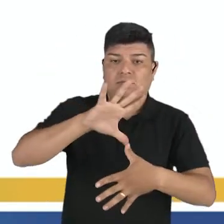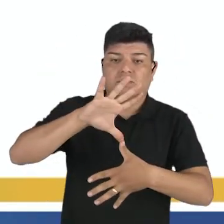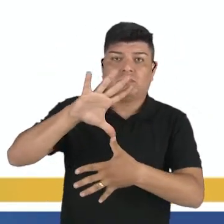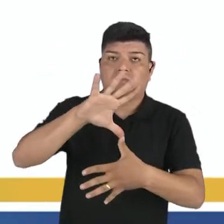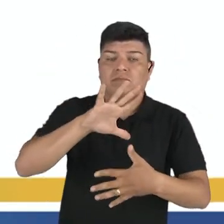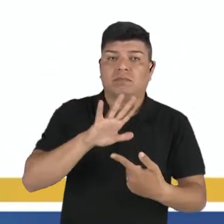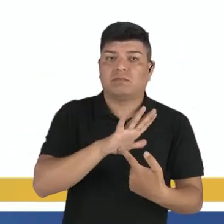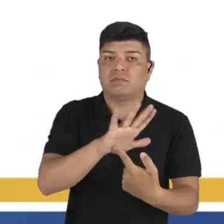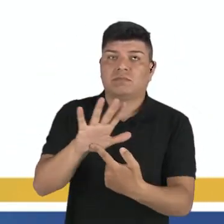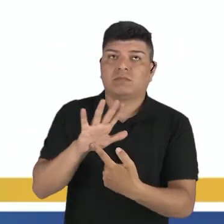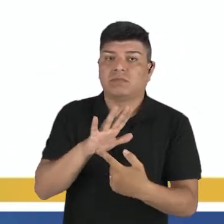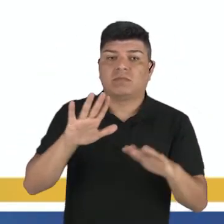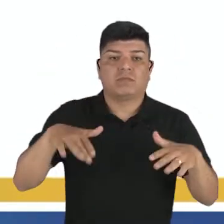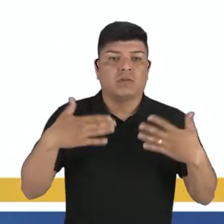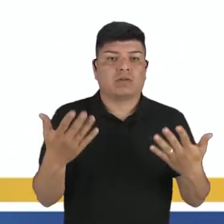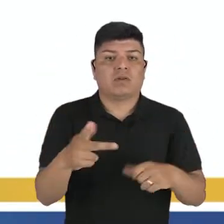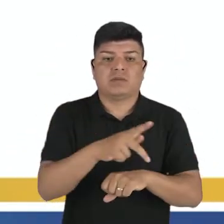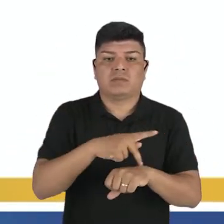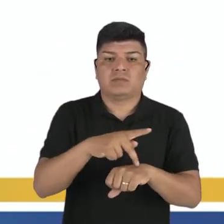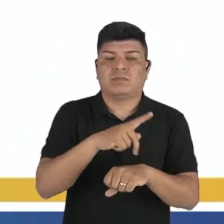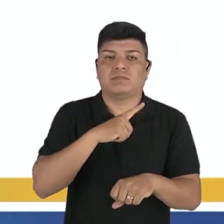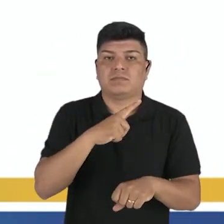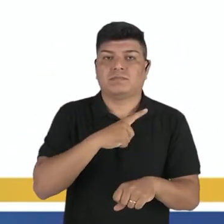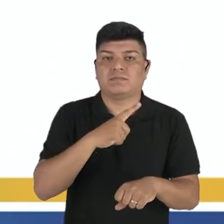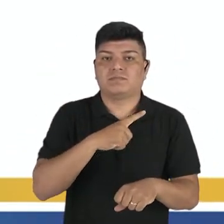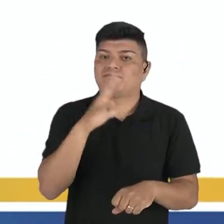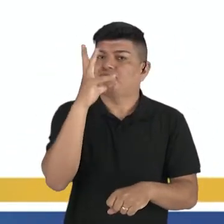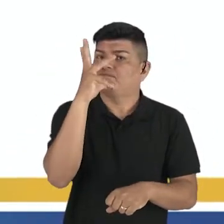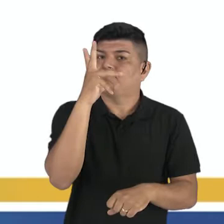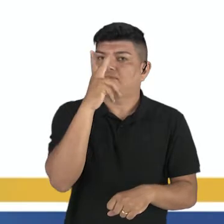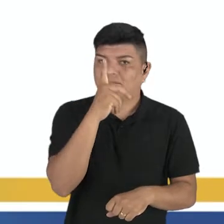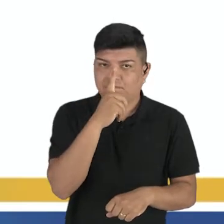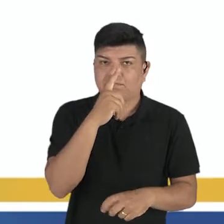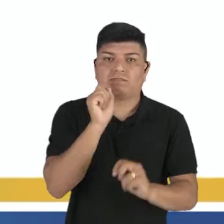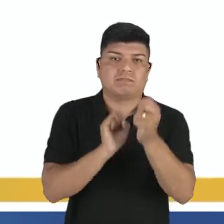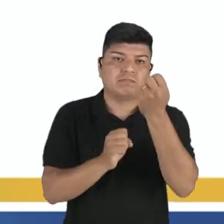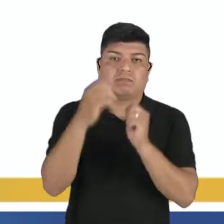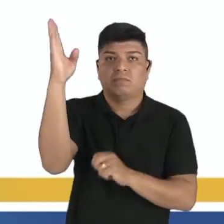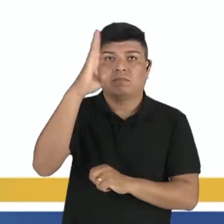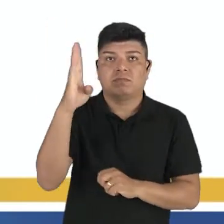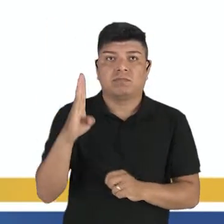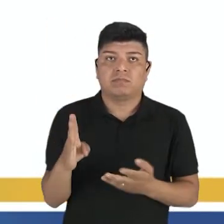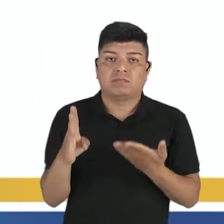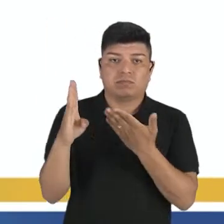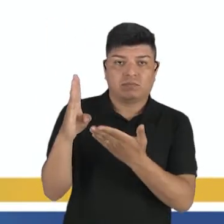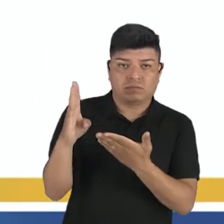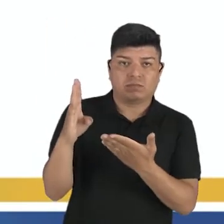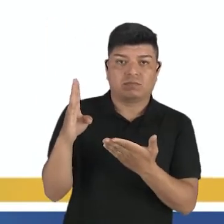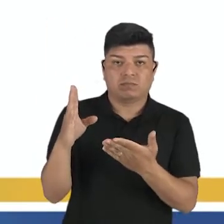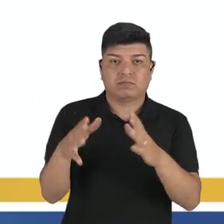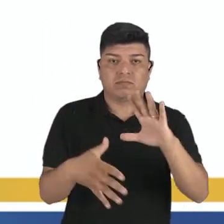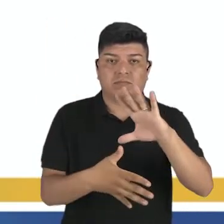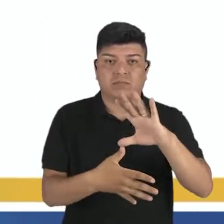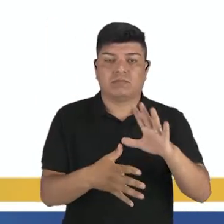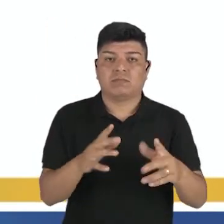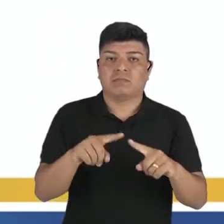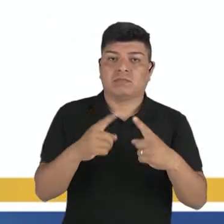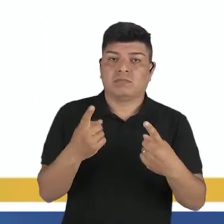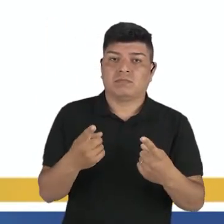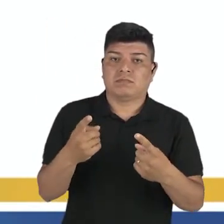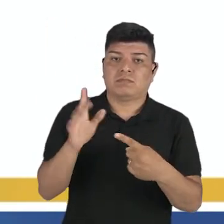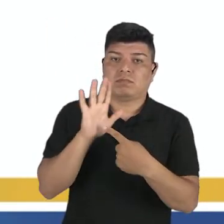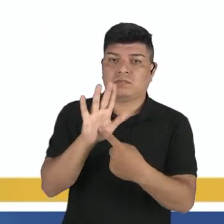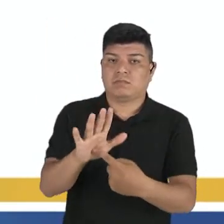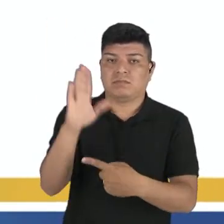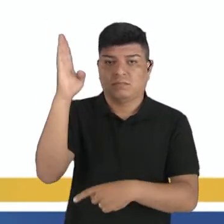nível geral, quais os países que tiveram industrialização tardia. A gente observa que o nosso Brasil, nós estamos falando da América, mas só para destacar